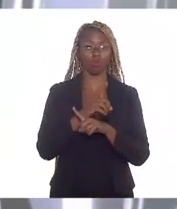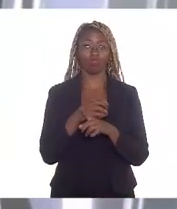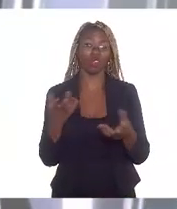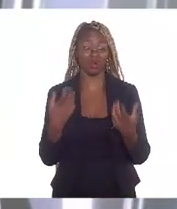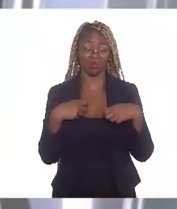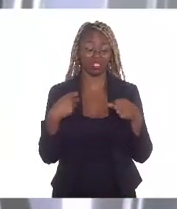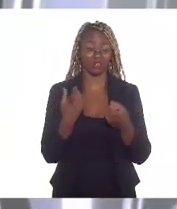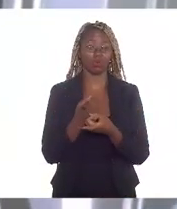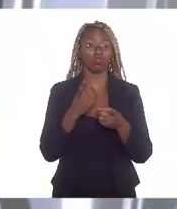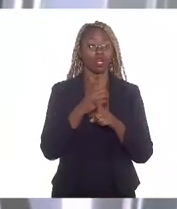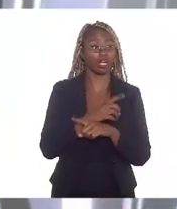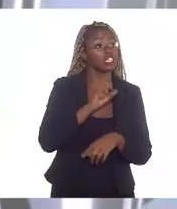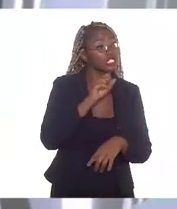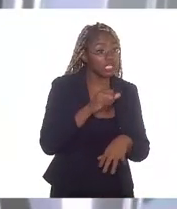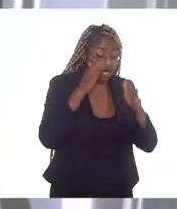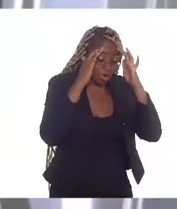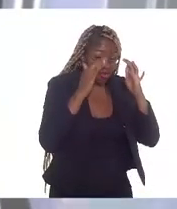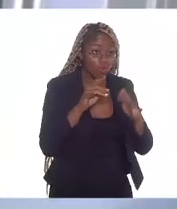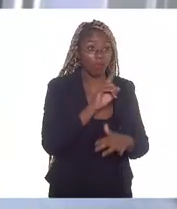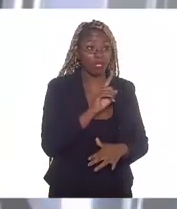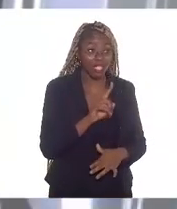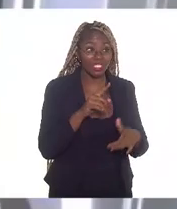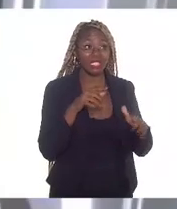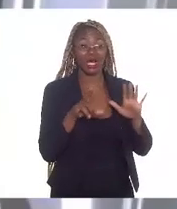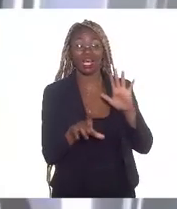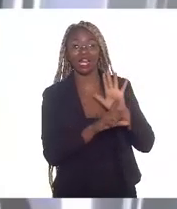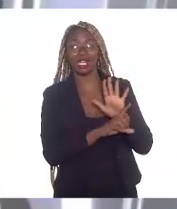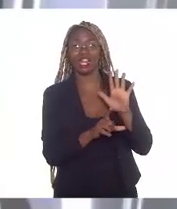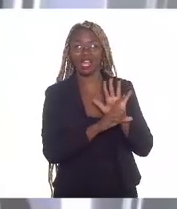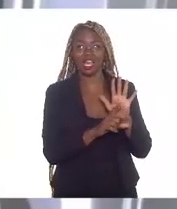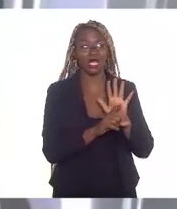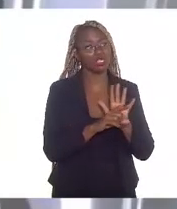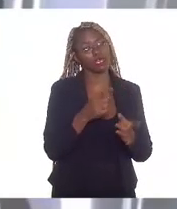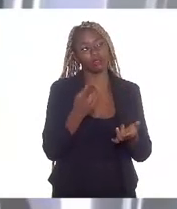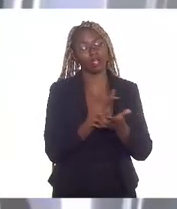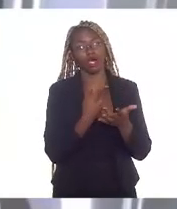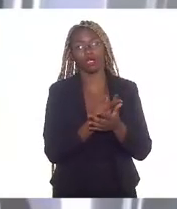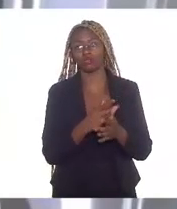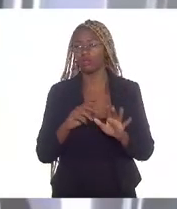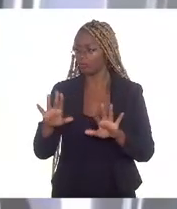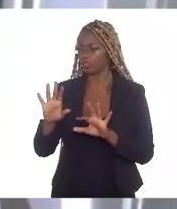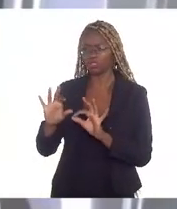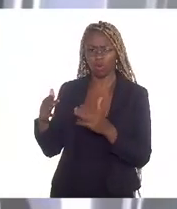o descumprimento disposto desta lei, aí segue adiante. Mas eu concordo com tudo. Está excelente.